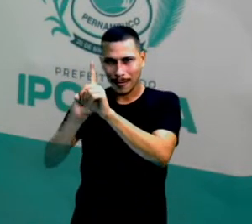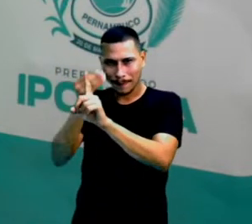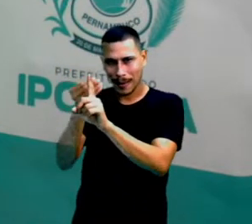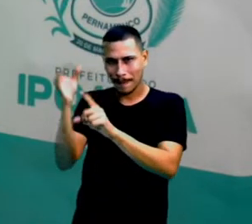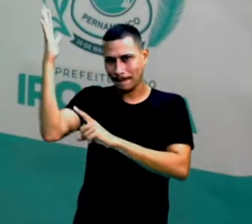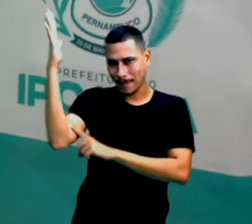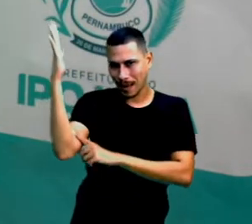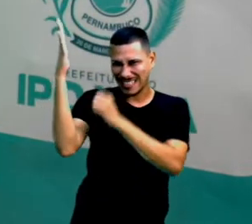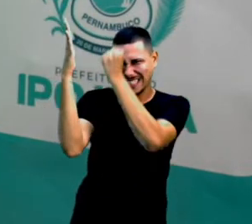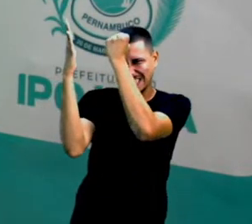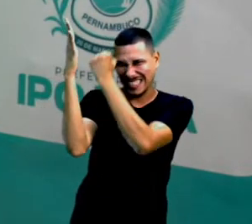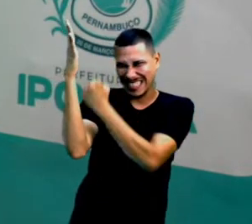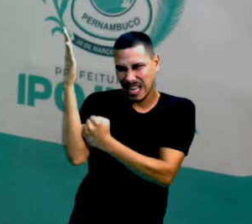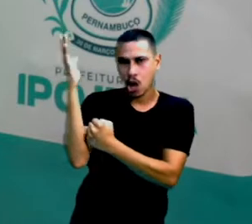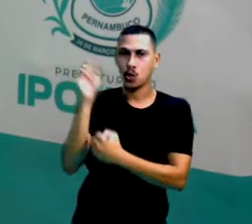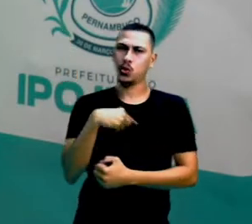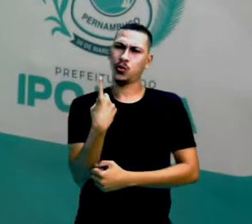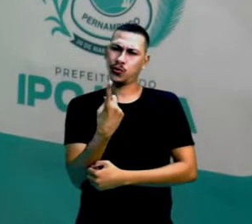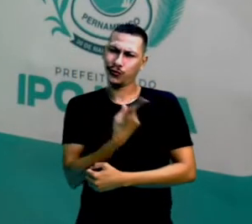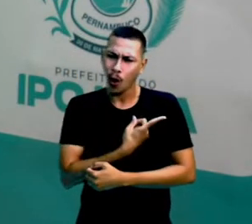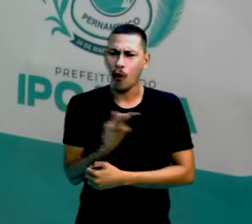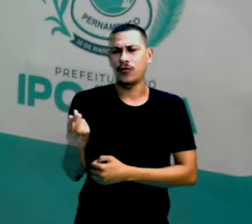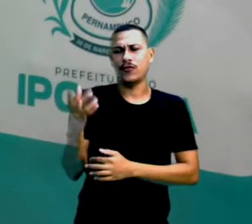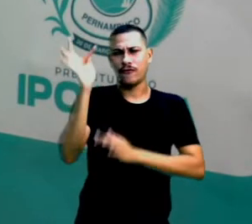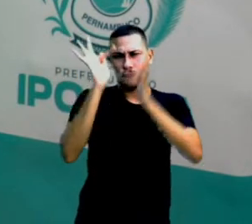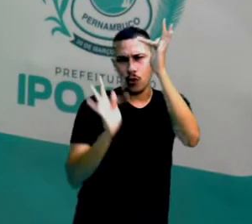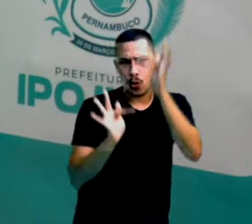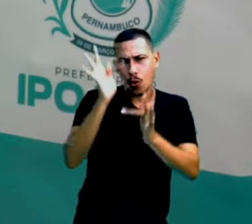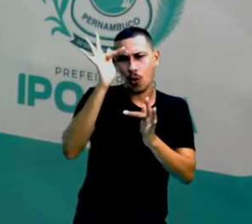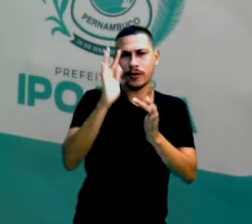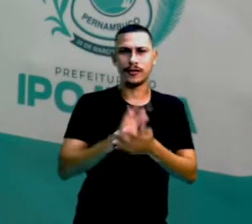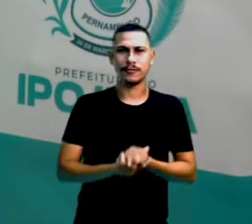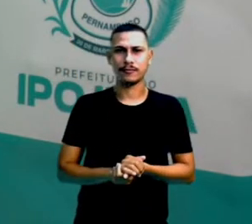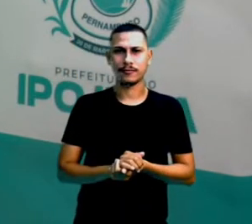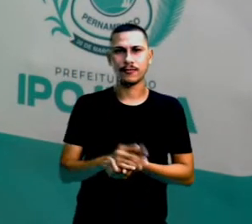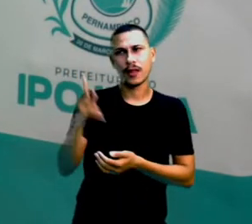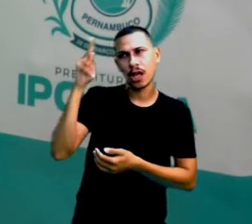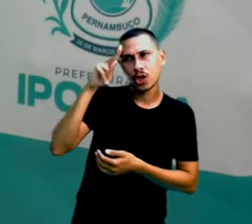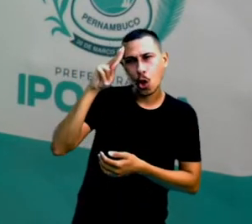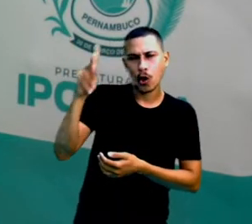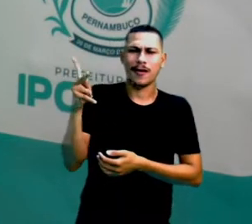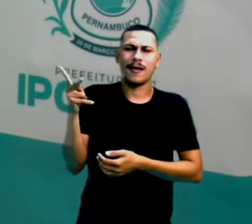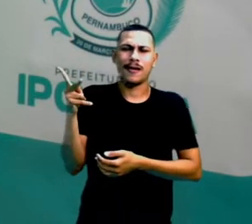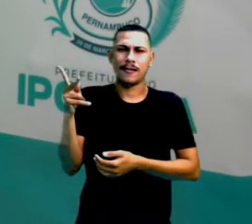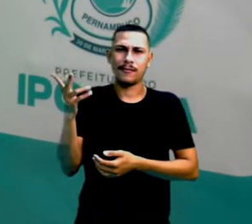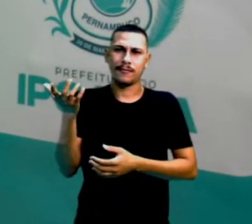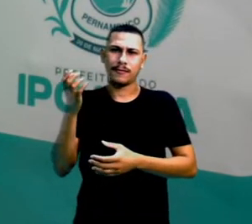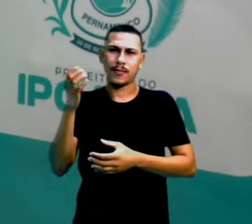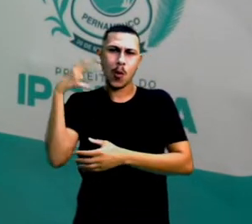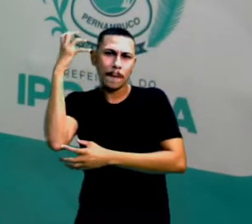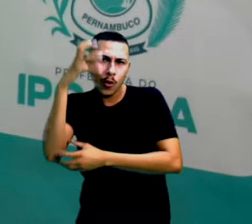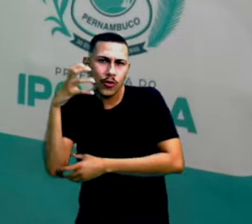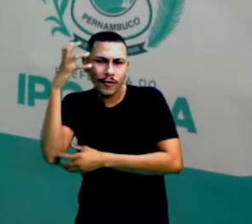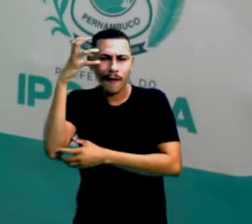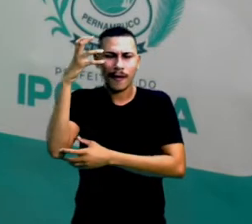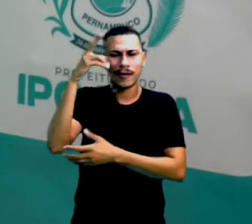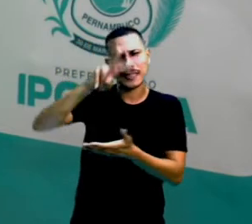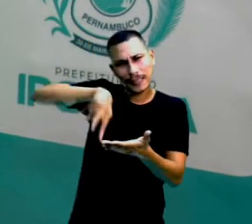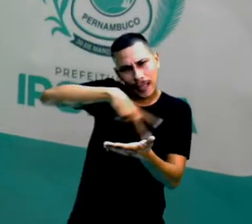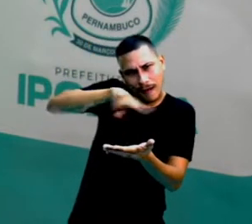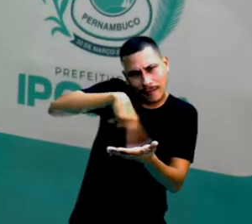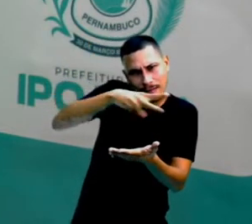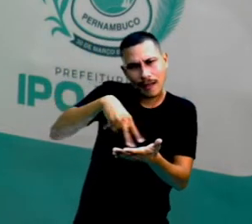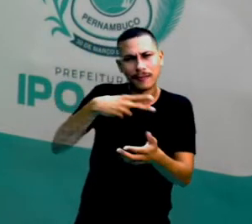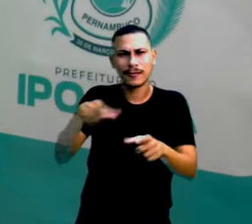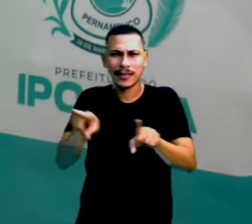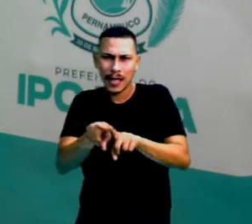As cantigas, né? As danças, como por exemplo o nosso forró, a